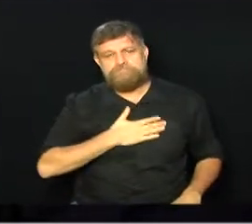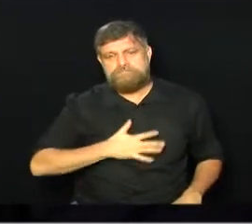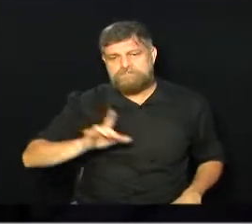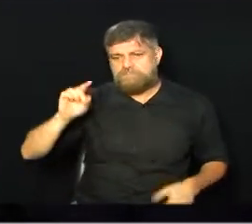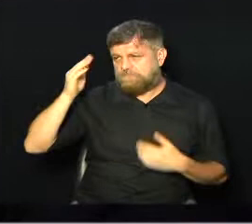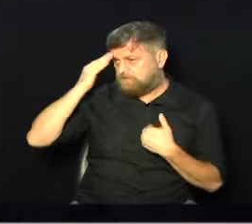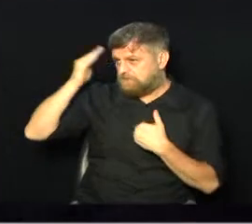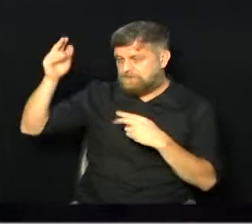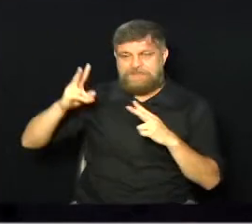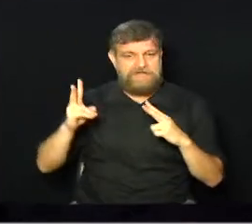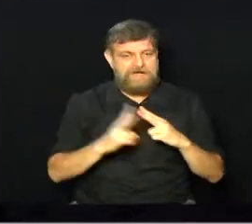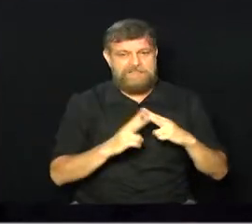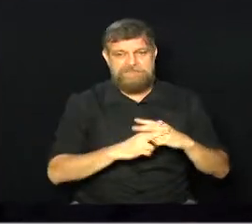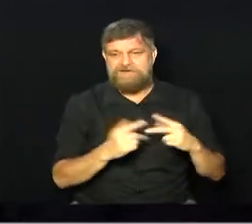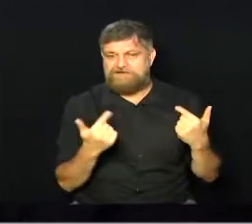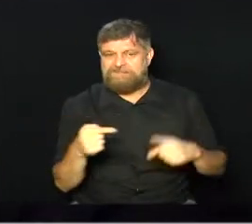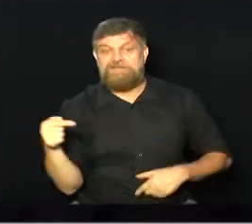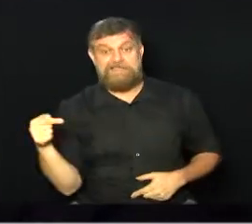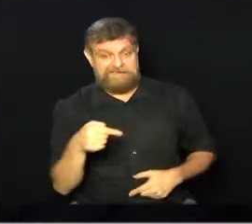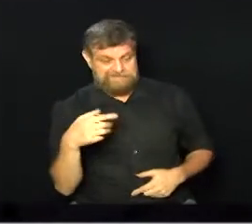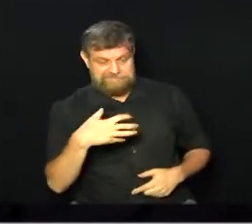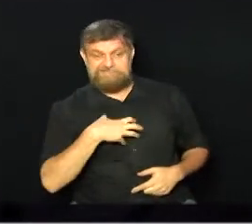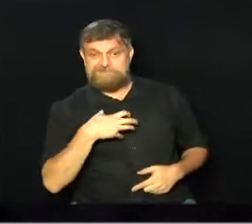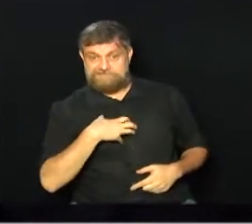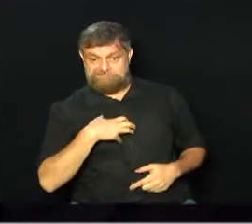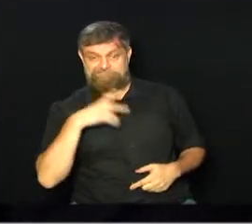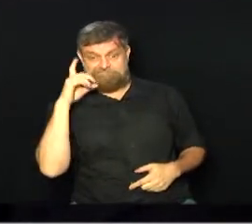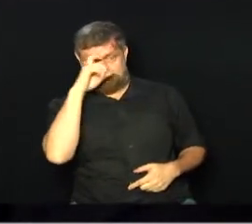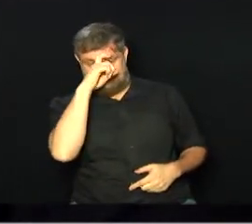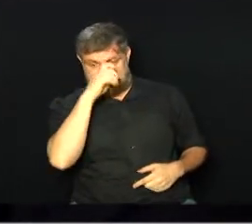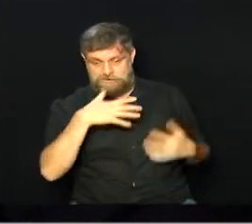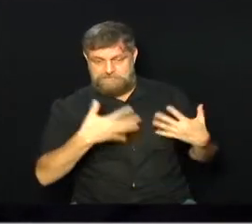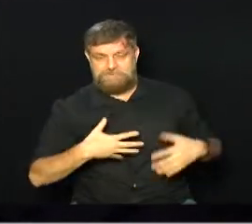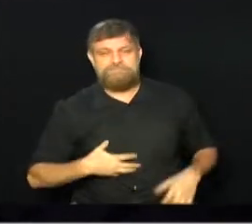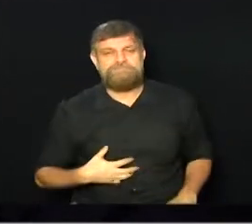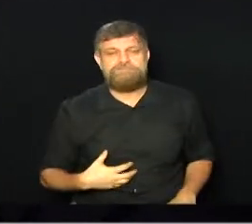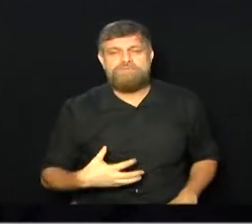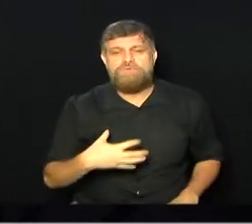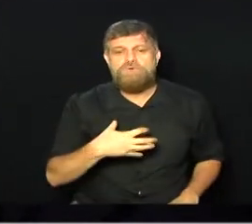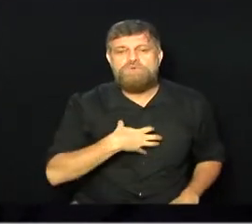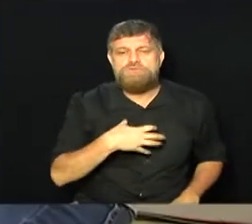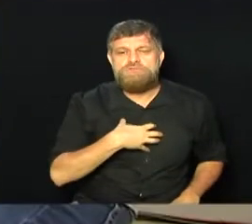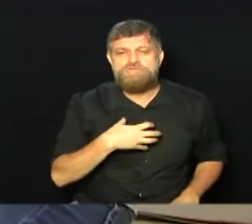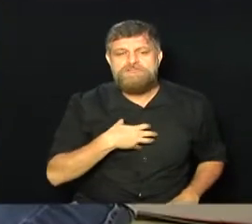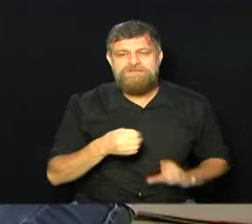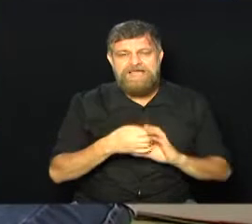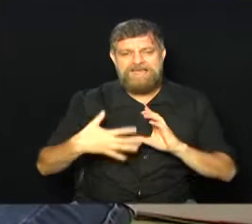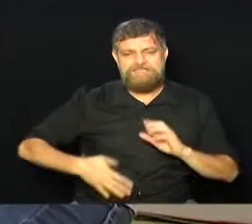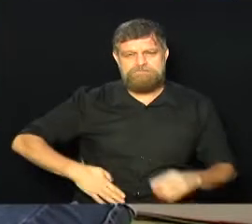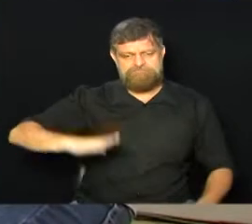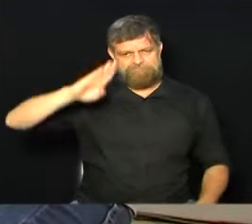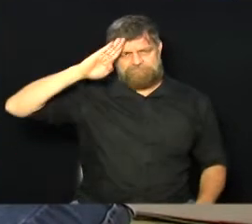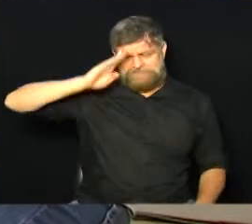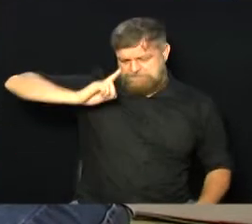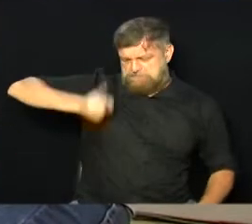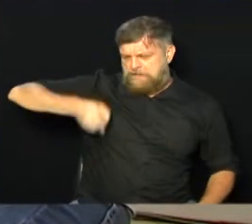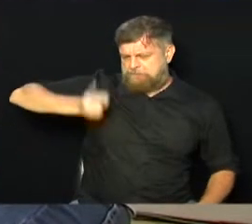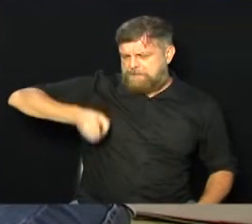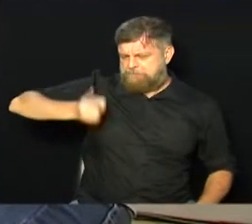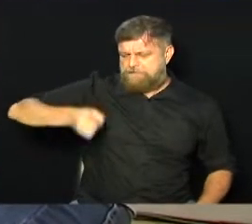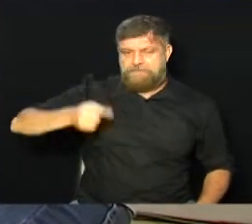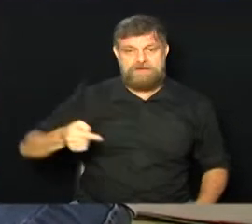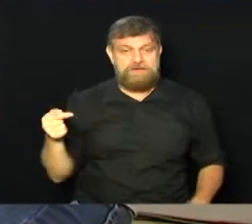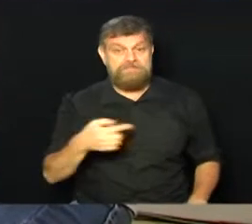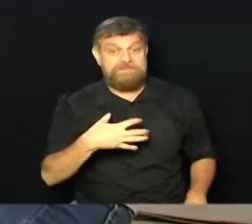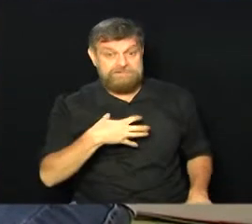nenhuma briga, ali é complicado. Esse estilo general que você citou do Emerson Leão, você sente que daria certo hoje? Você